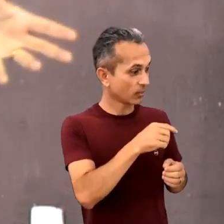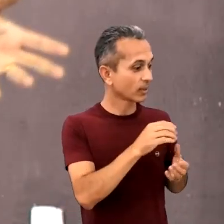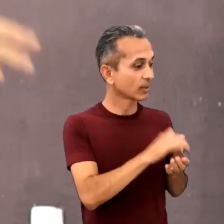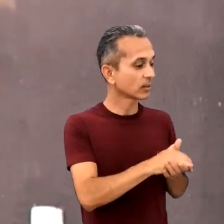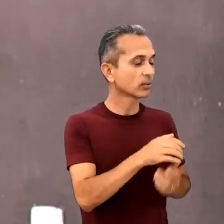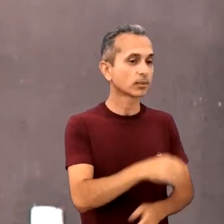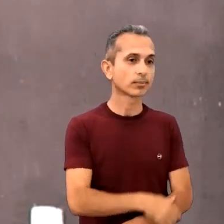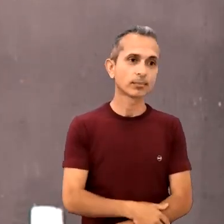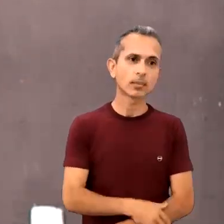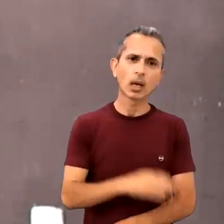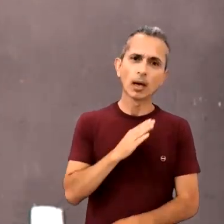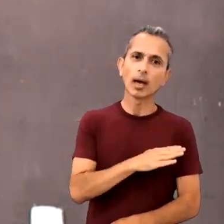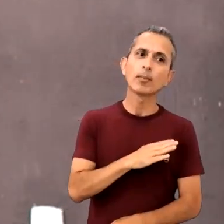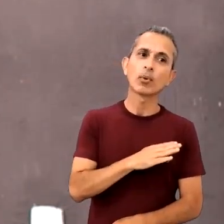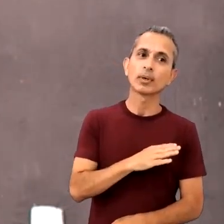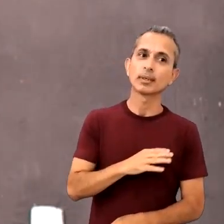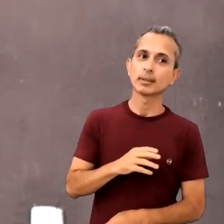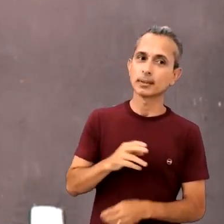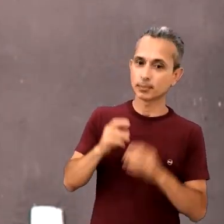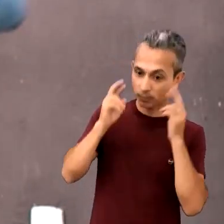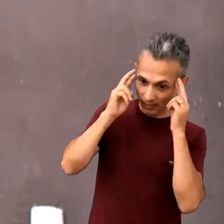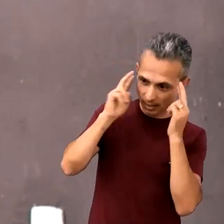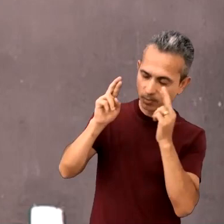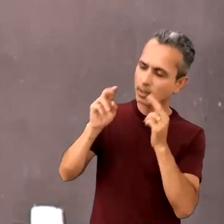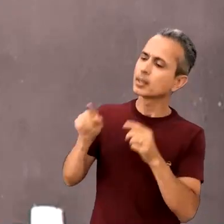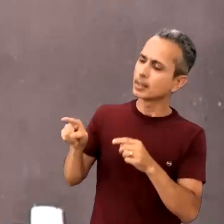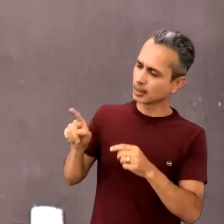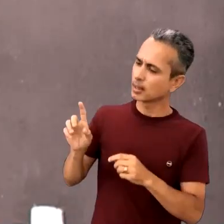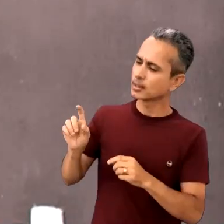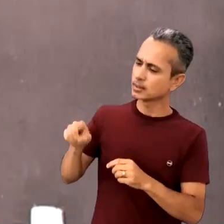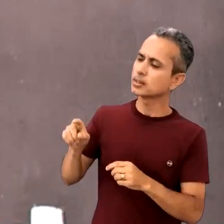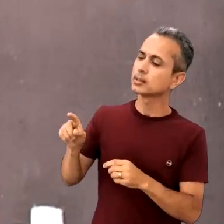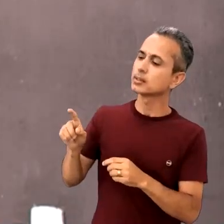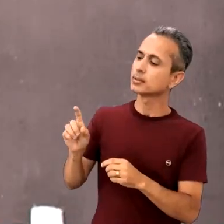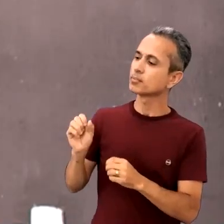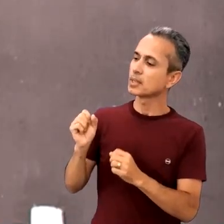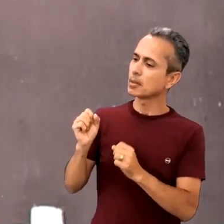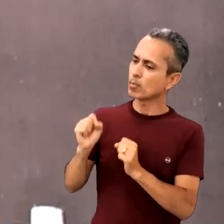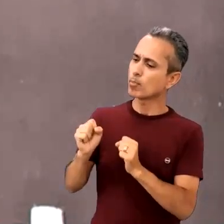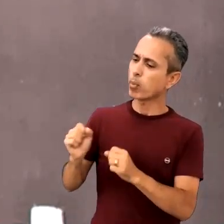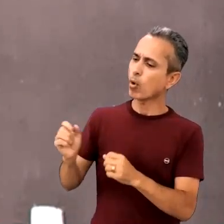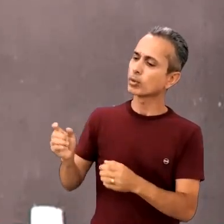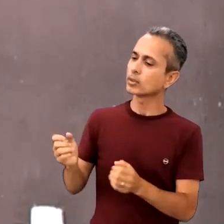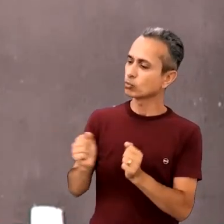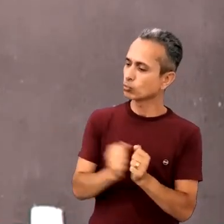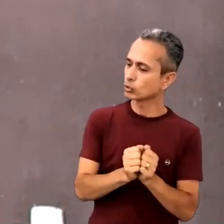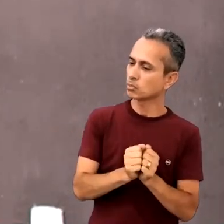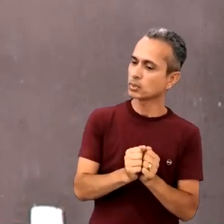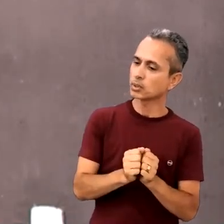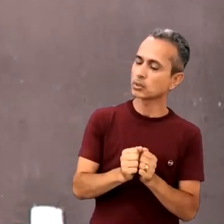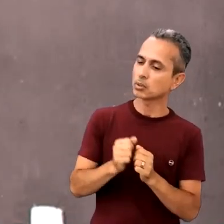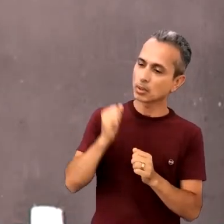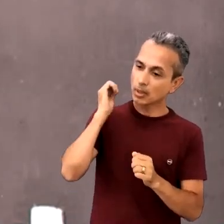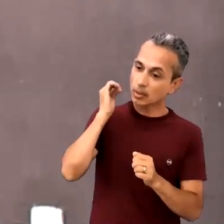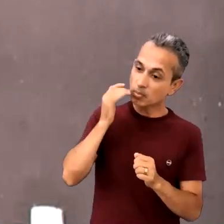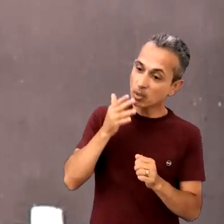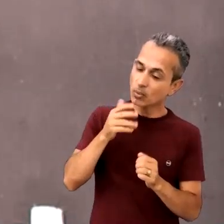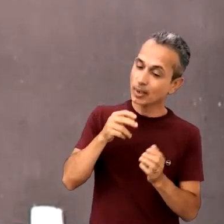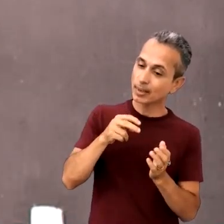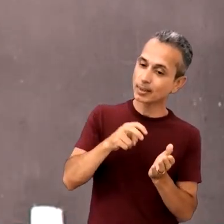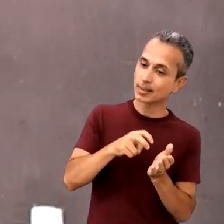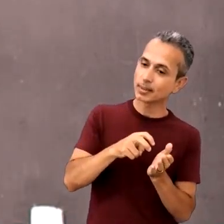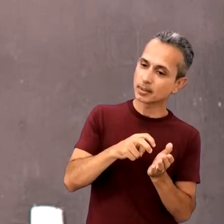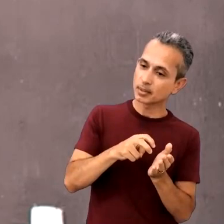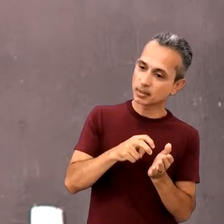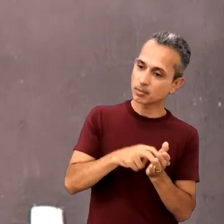E ele então respeita, diz: olha, fica aqui, mas levante logo cedo, porque não é bom alguém saber que você... Ah, e por que não mandou logo